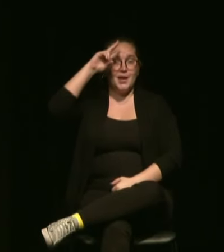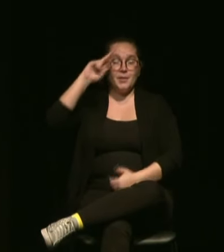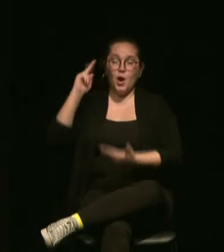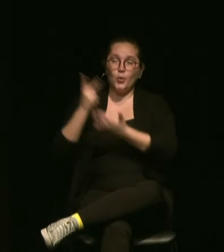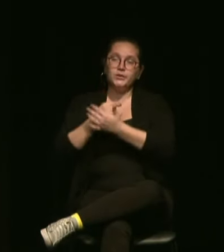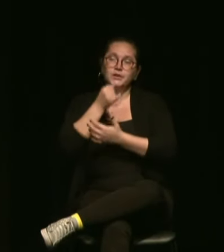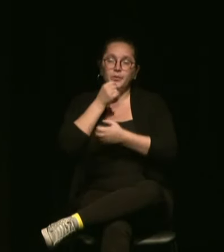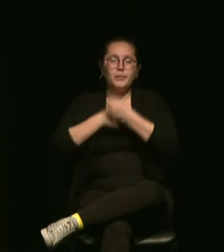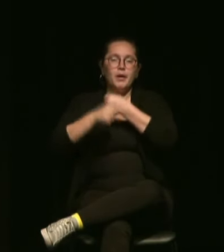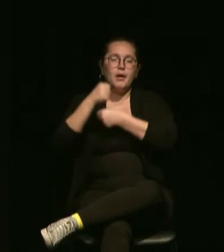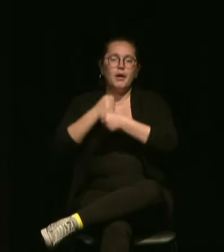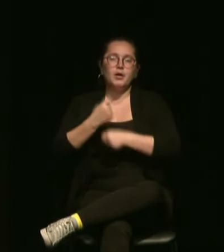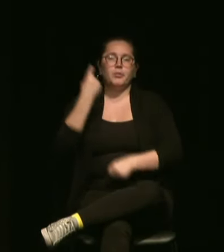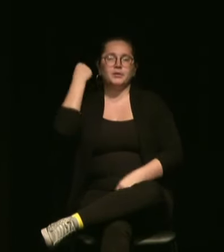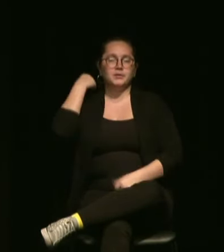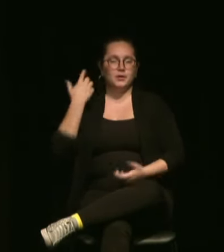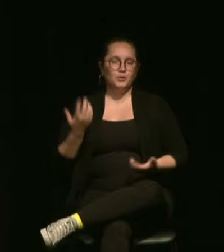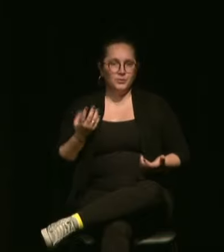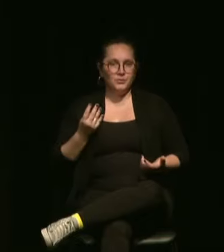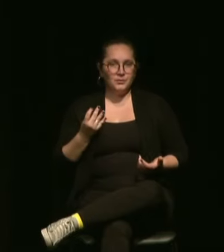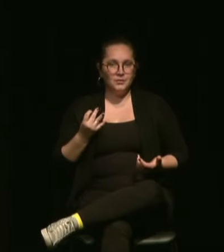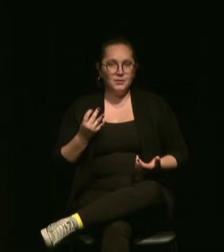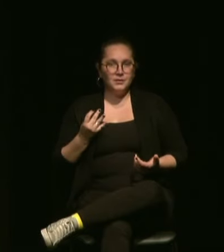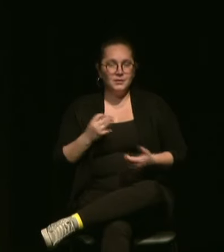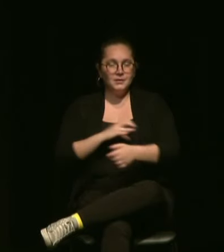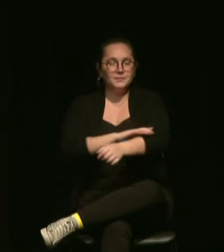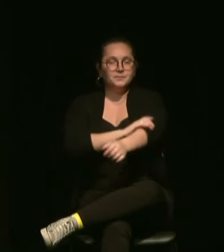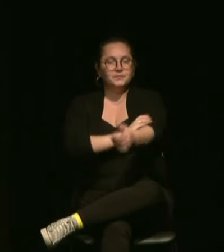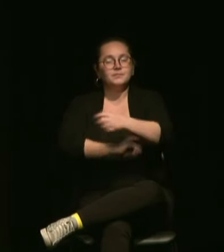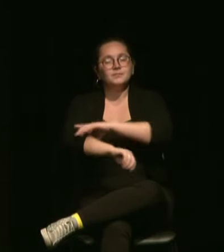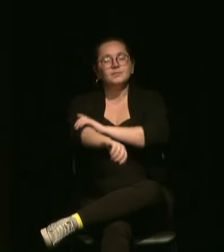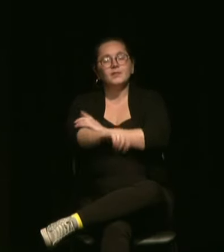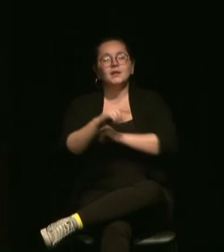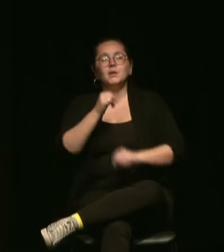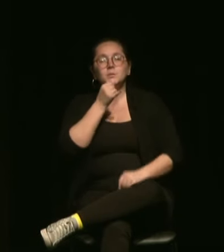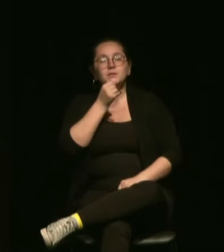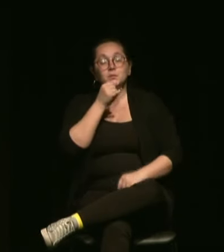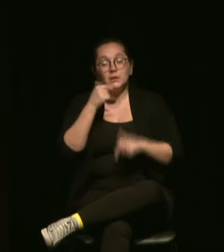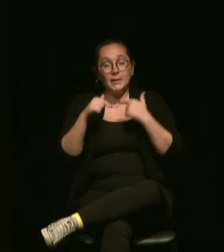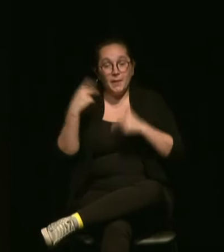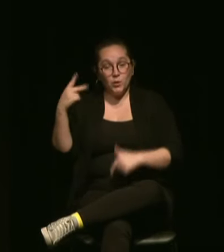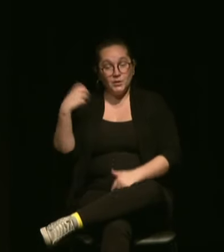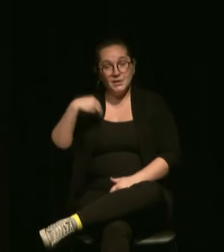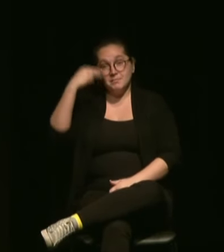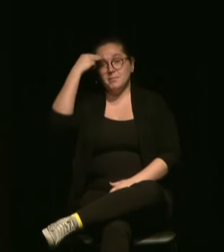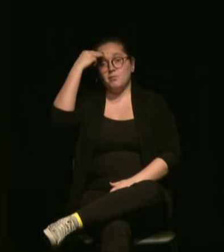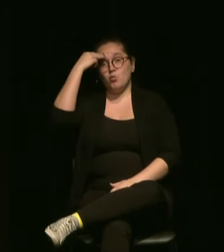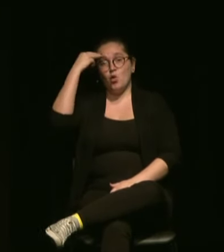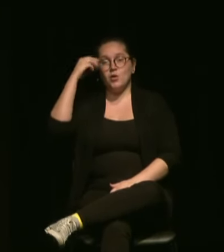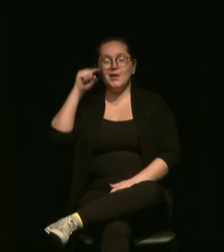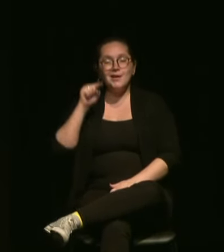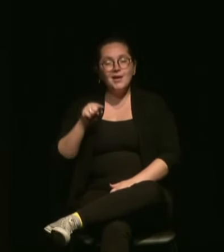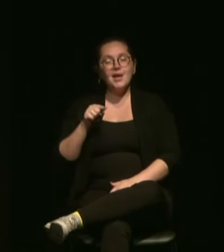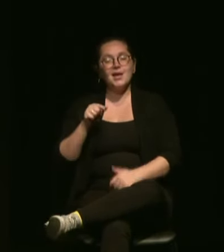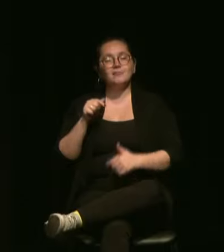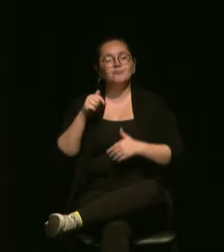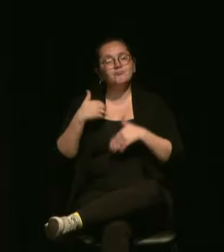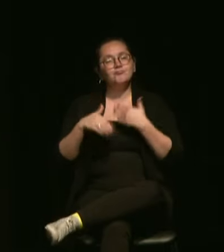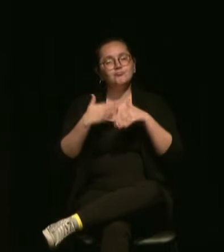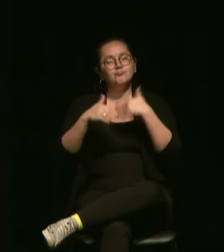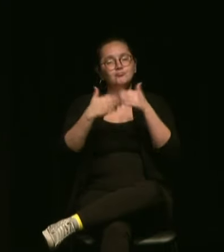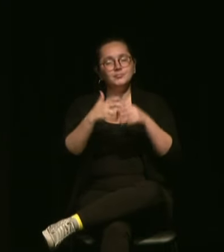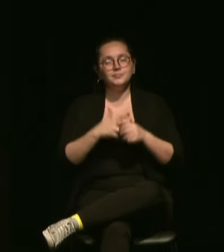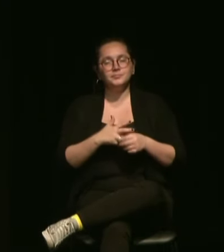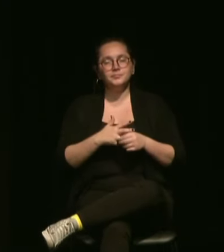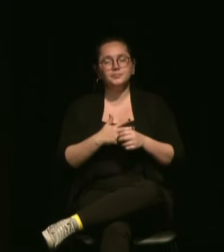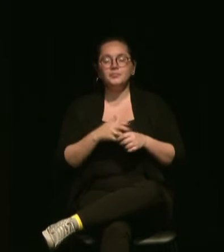no ano passado, até anteontem. A distância é pequena, o trabalho da memória ainda é um trabalho muito inicial. E